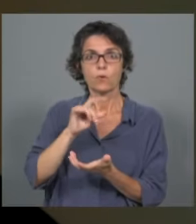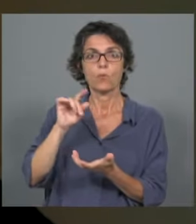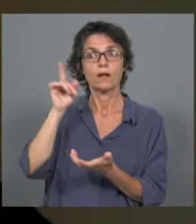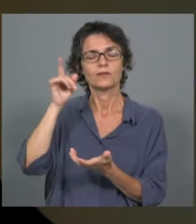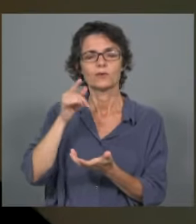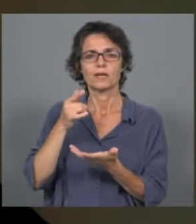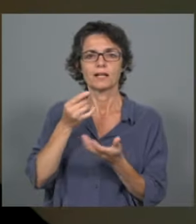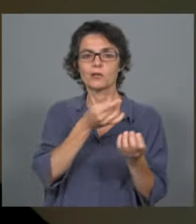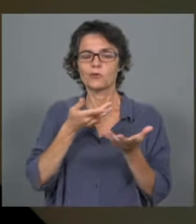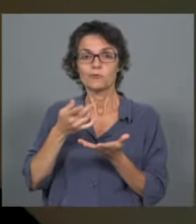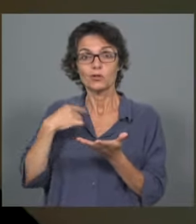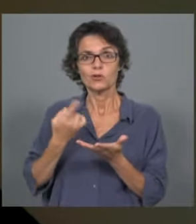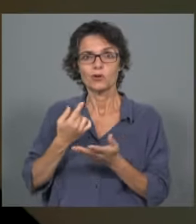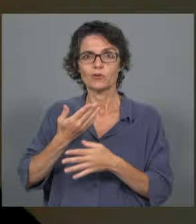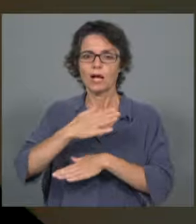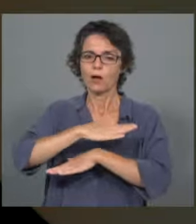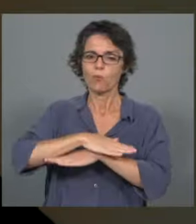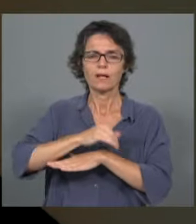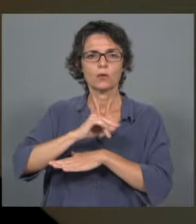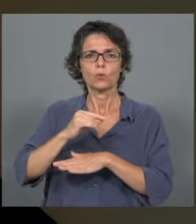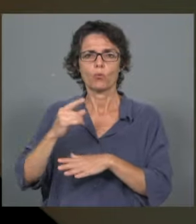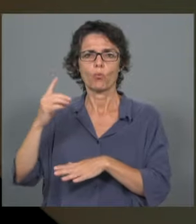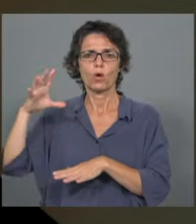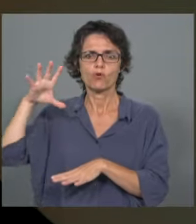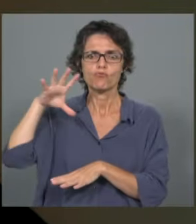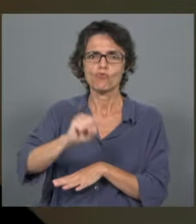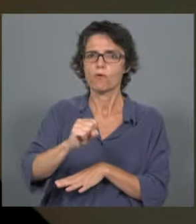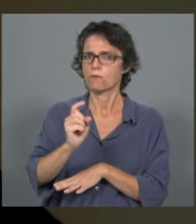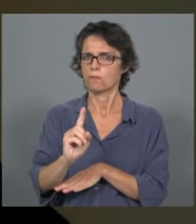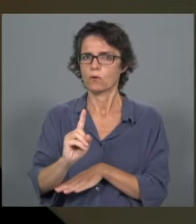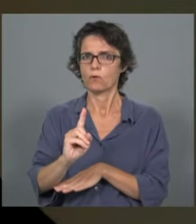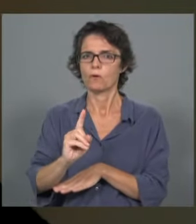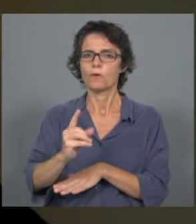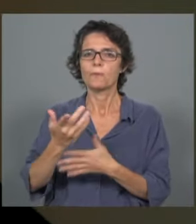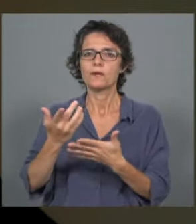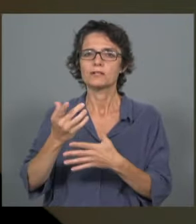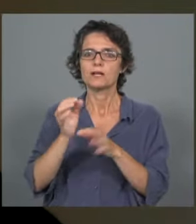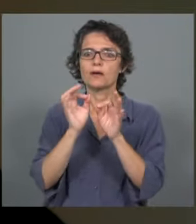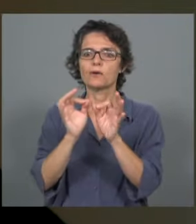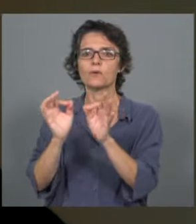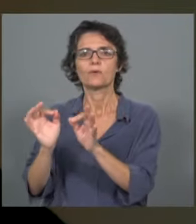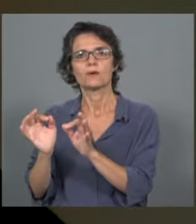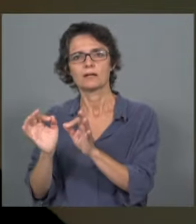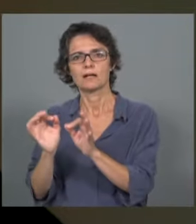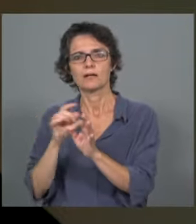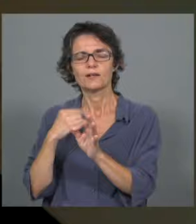mordomos, um mordomo não de domínio, mas de cuidado. Mas para